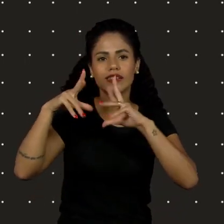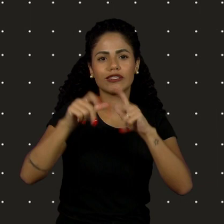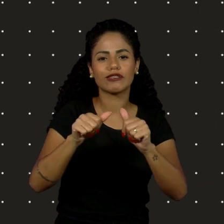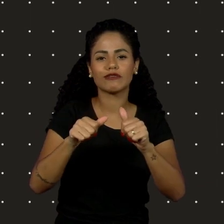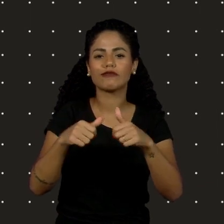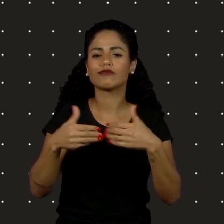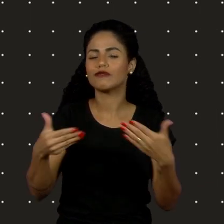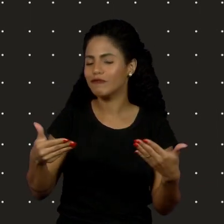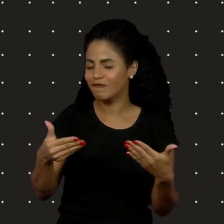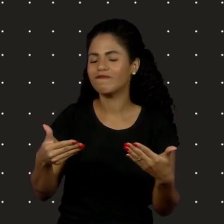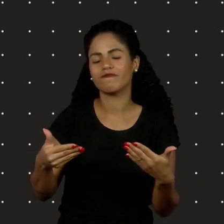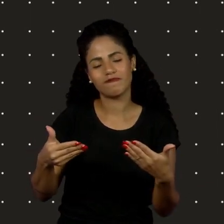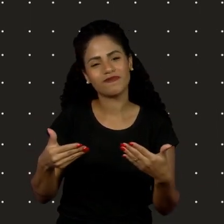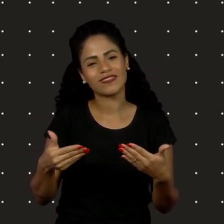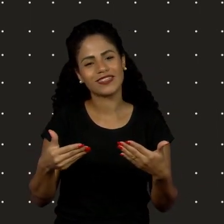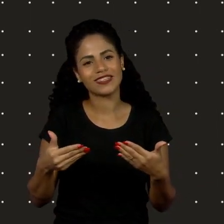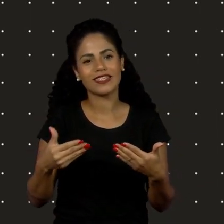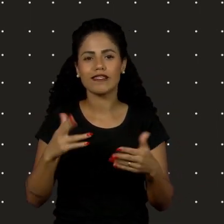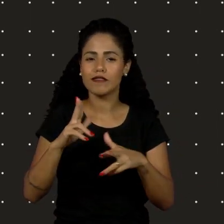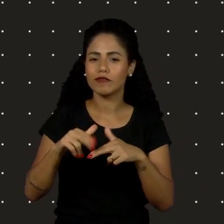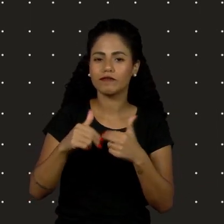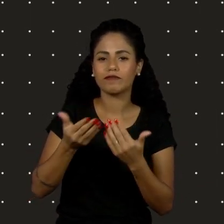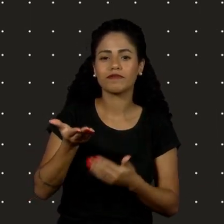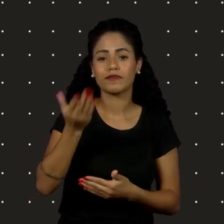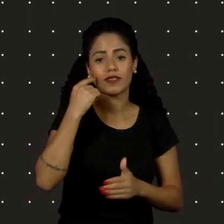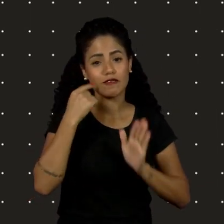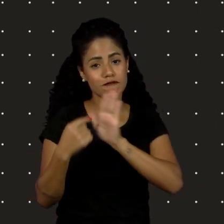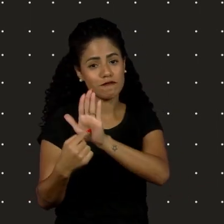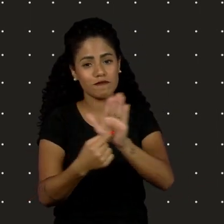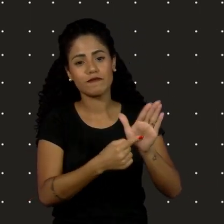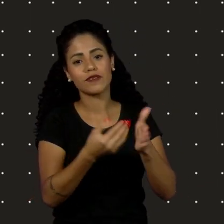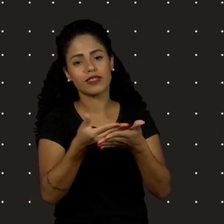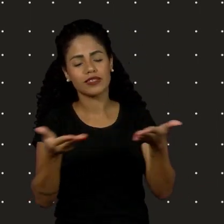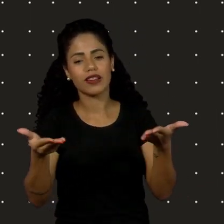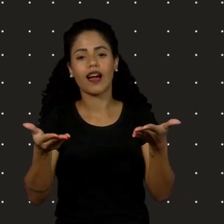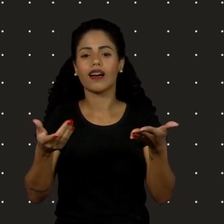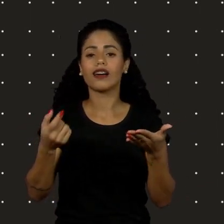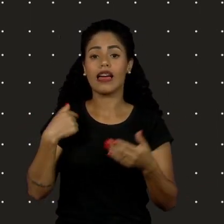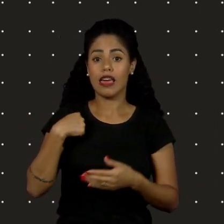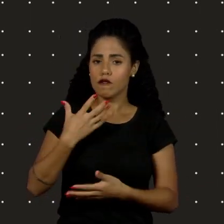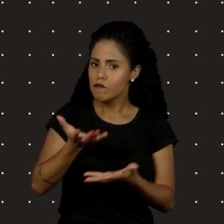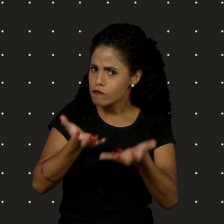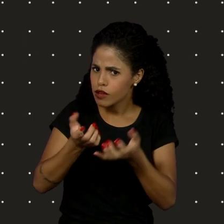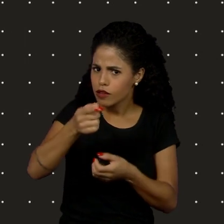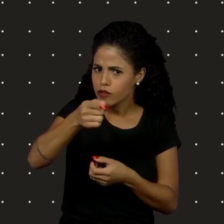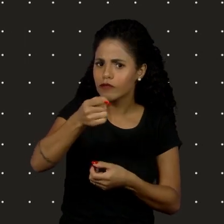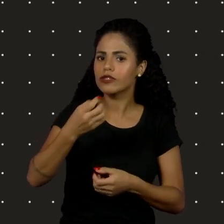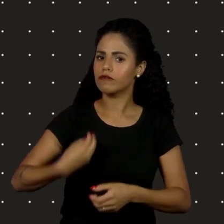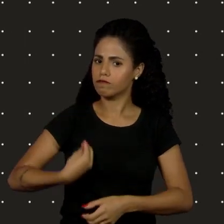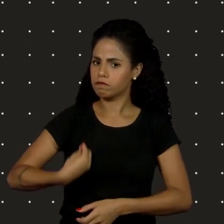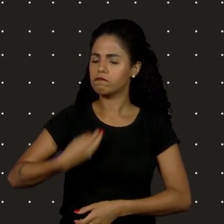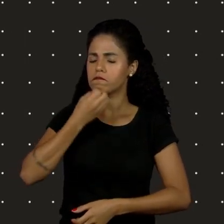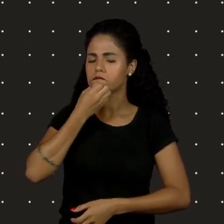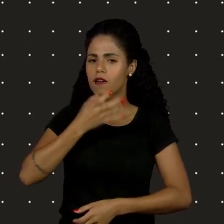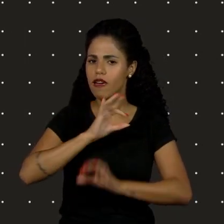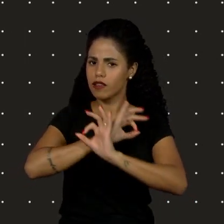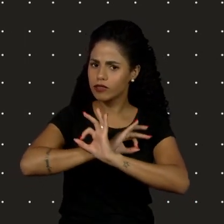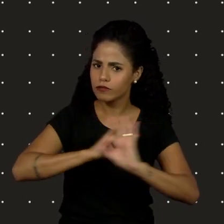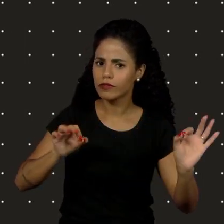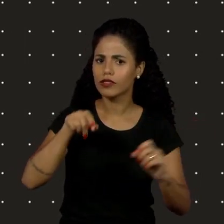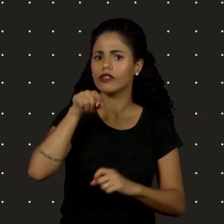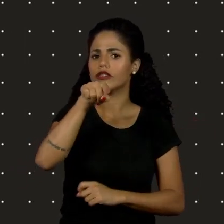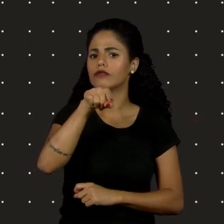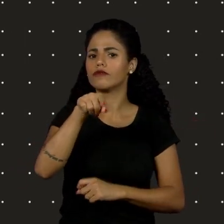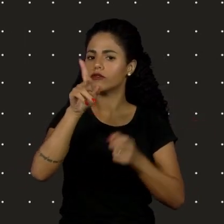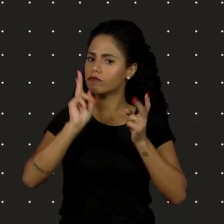mais de mostrar minhas rugas. Eu espero que você esteja bem, que você